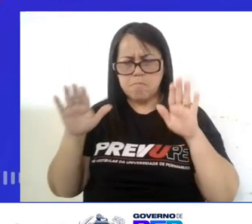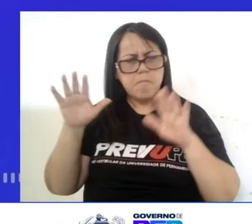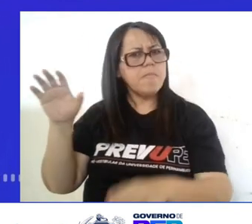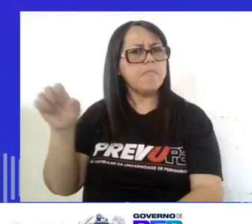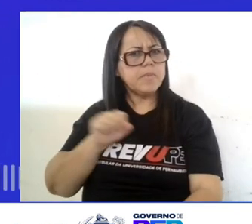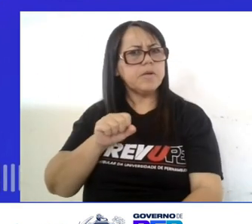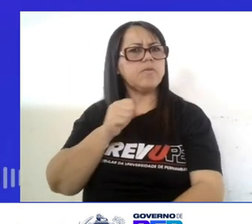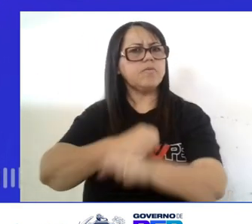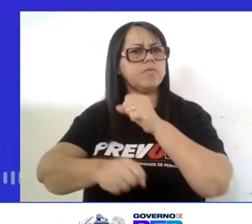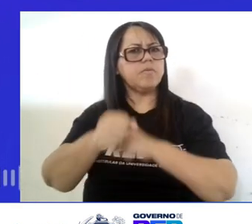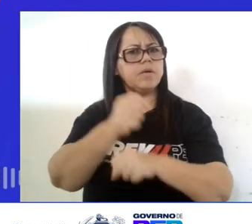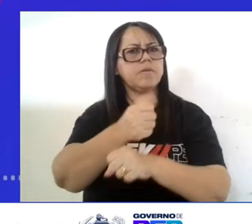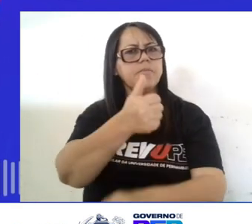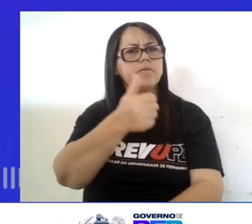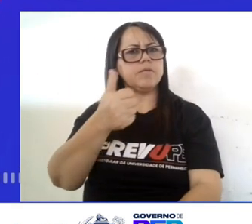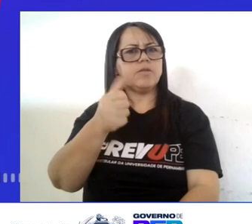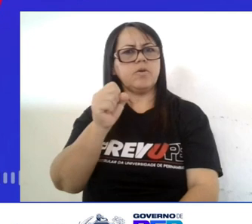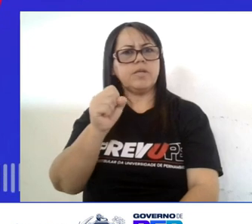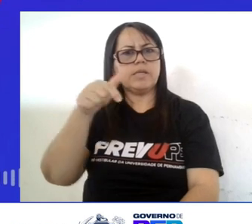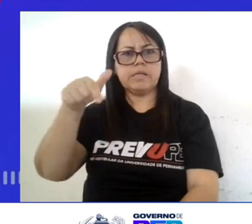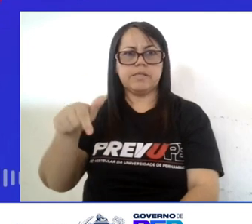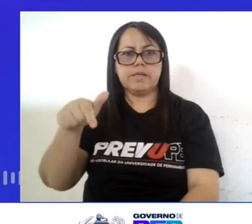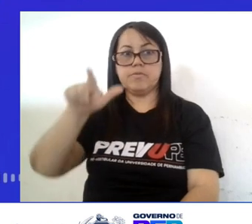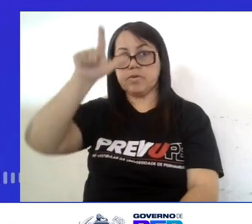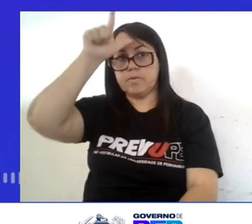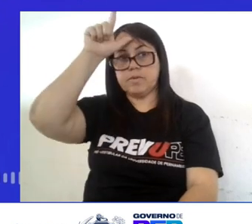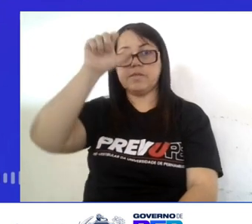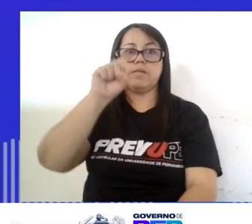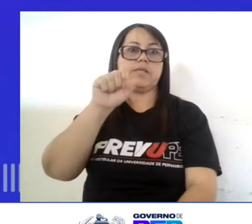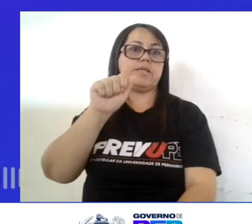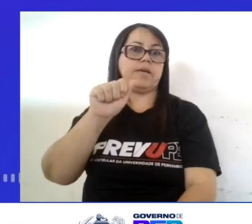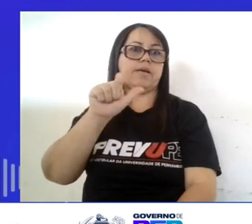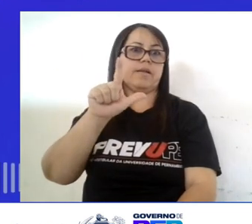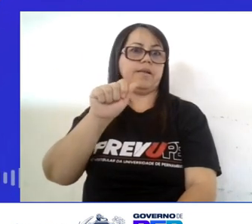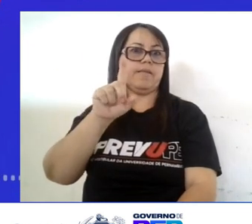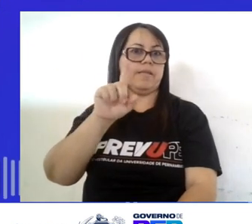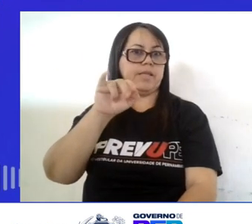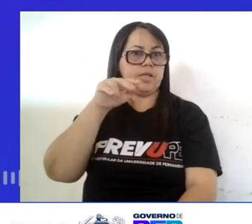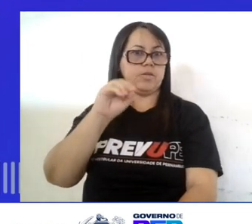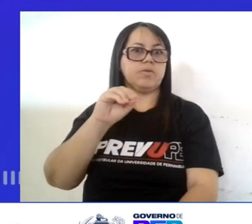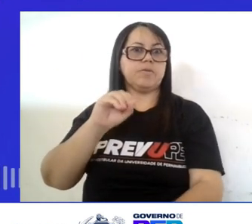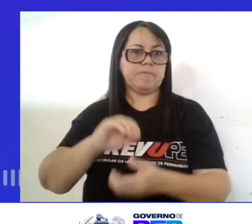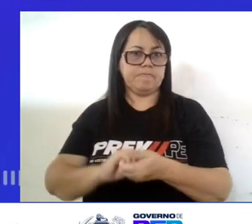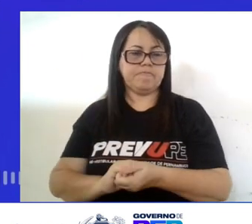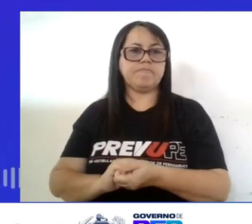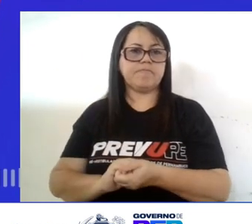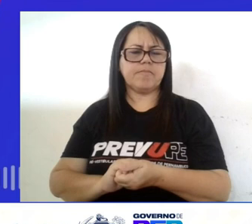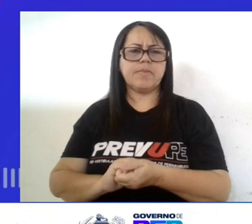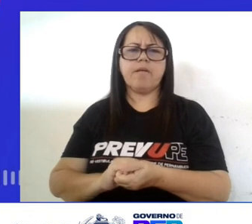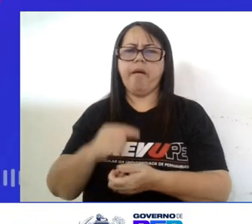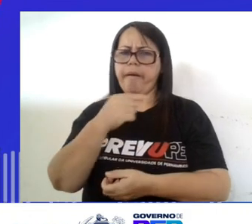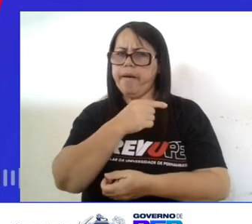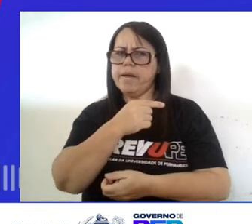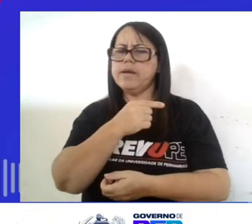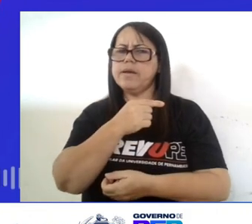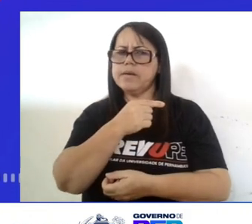comando do Sudão salad aldin ou Saladino este governante